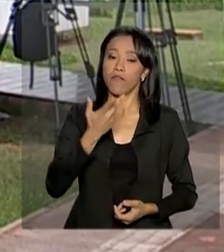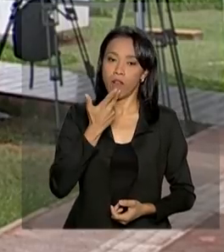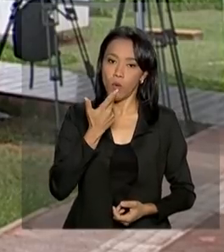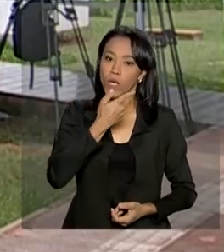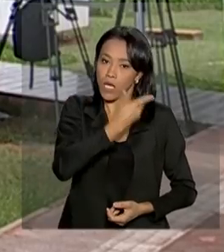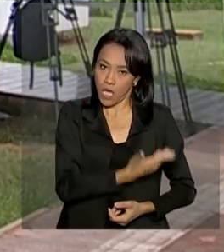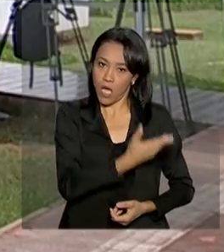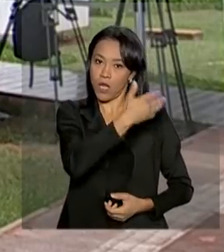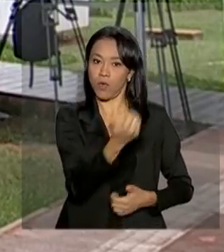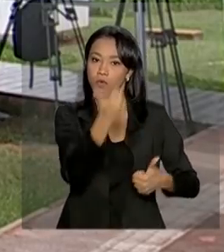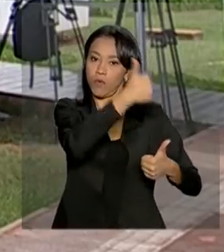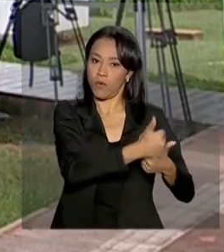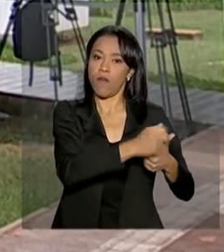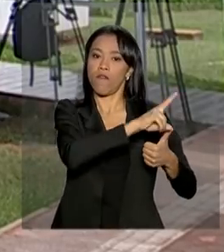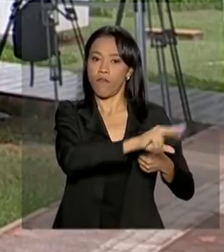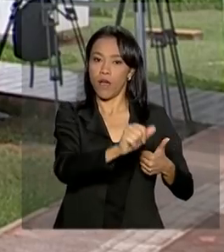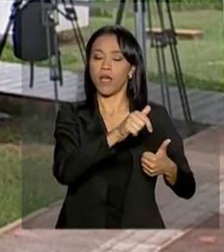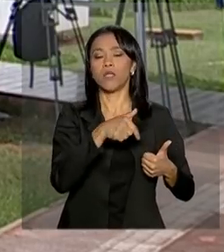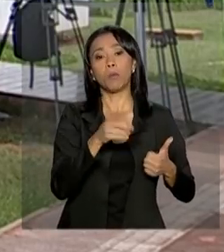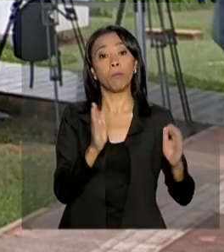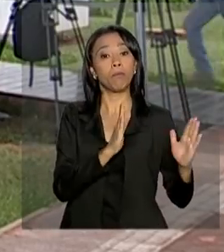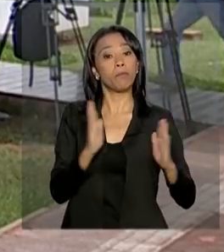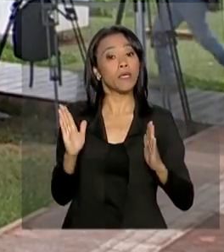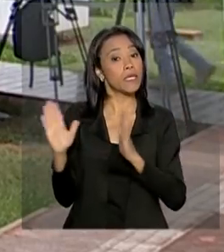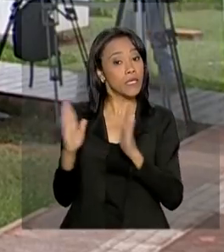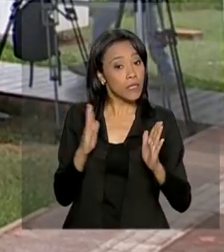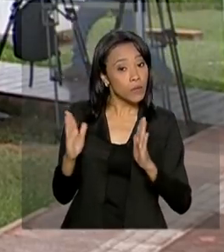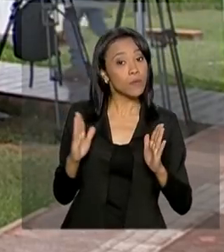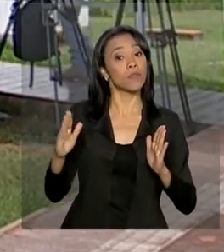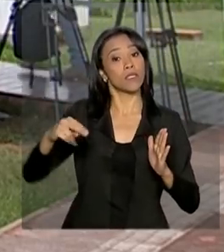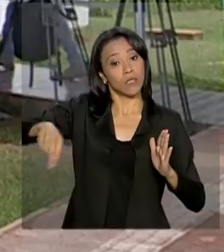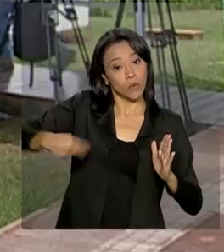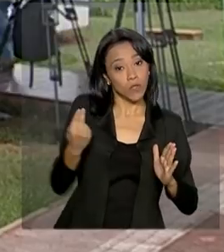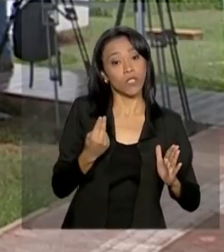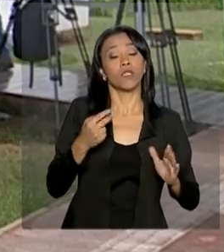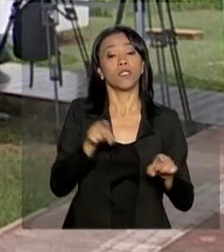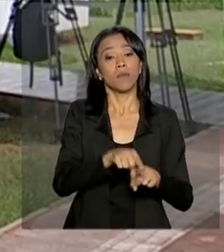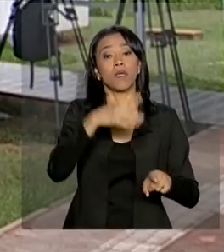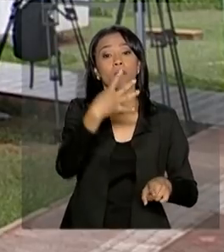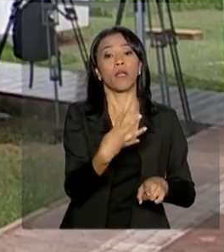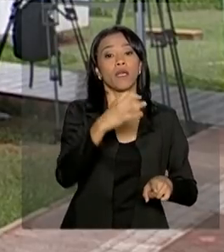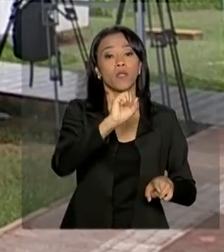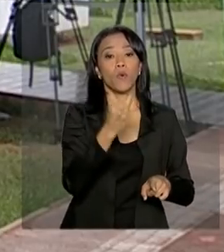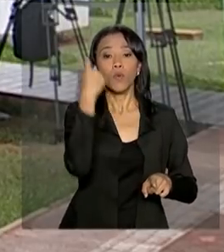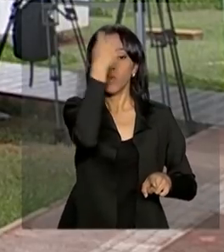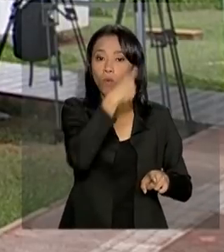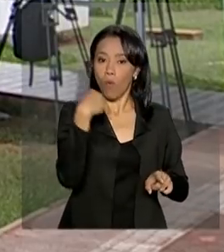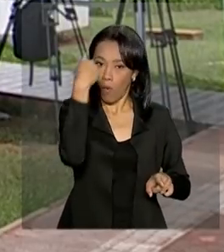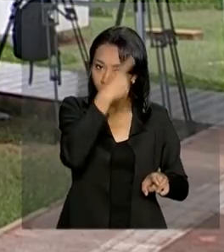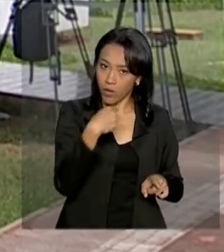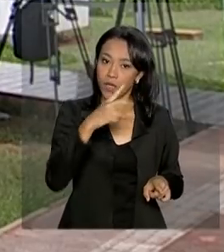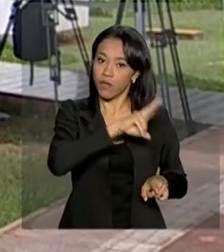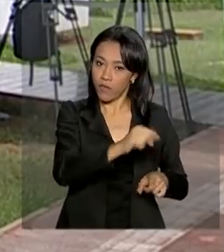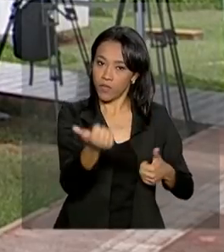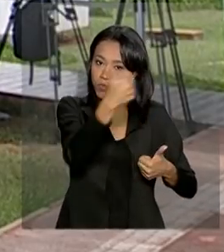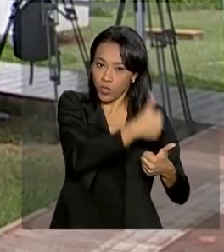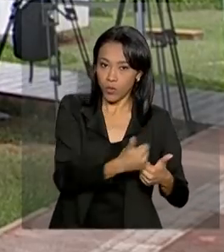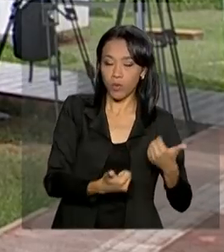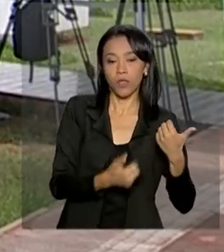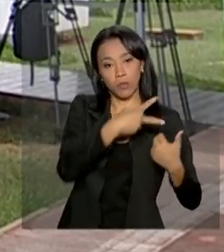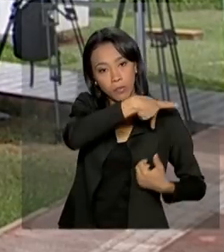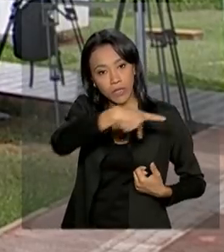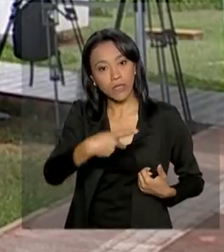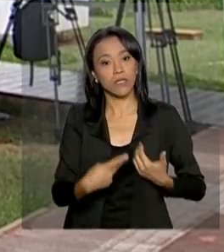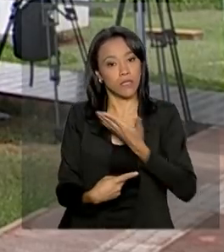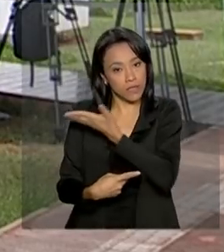exercer a presidência no período da cirurgia e por 48 horas após o procedimento. Então, agora pela